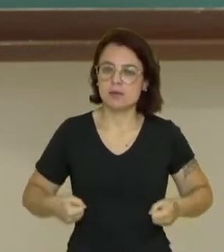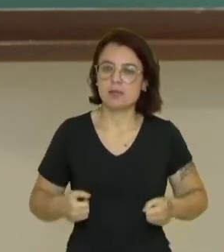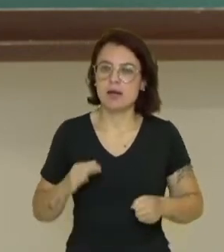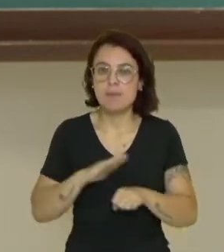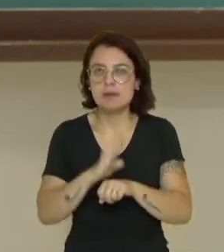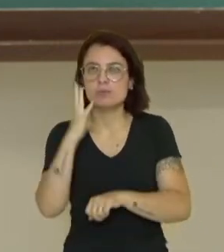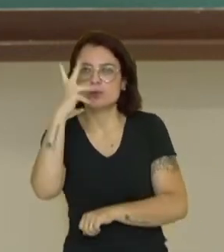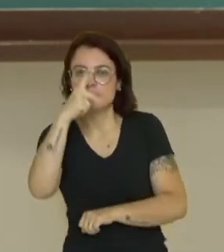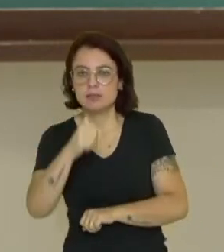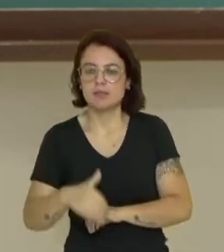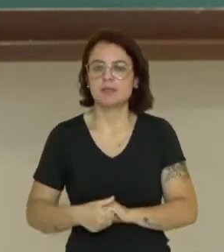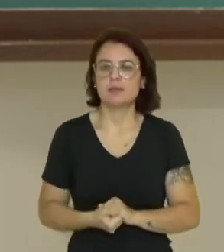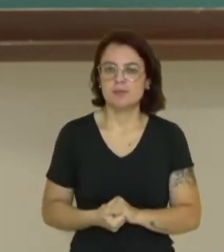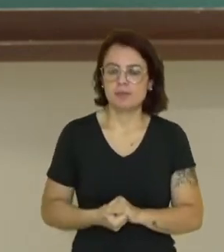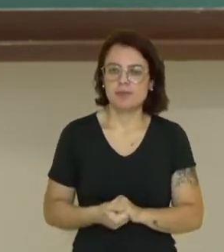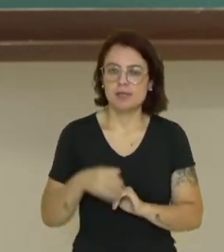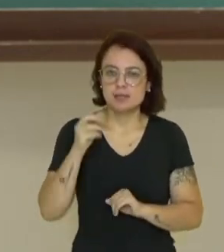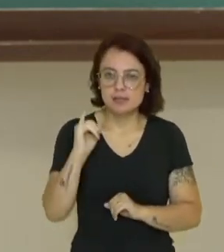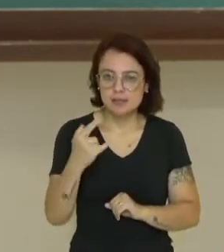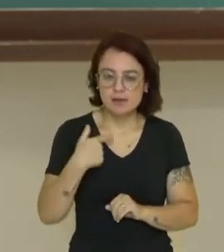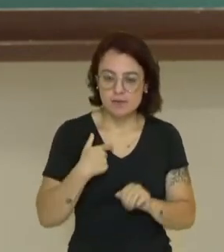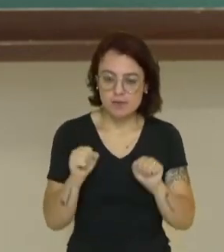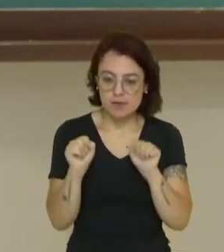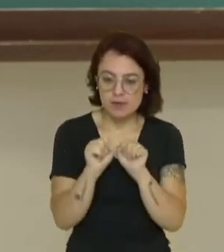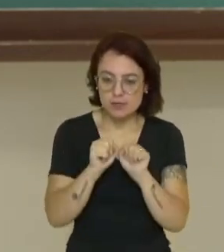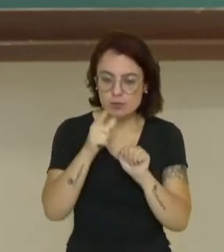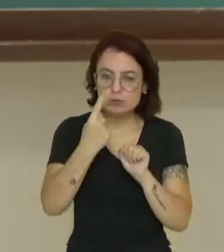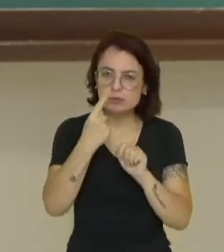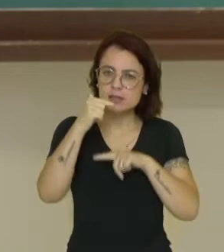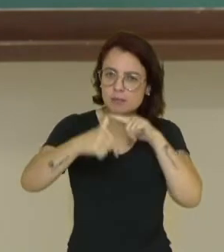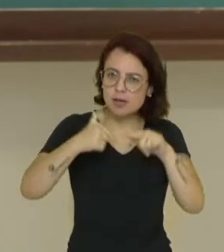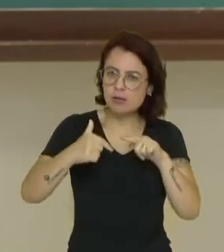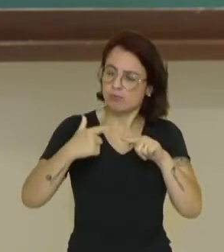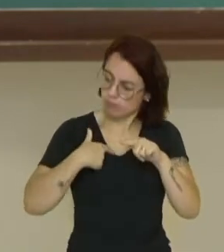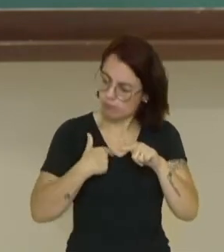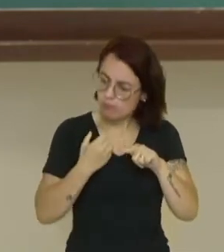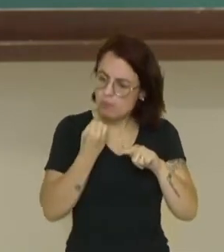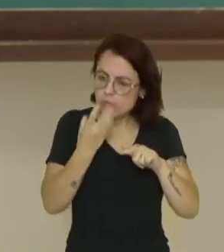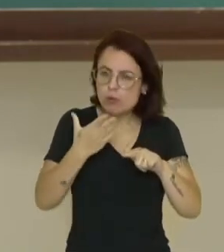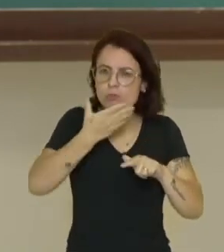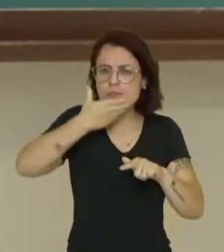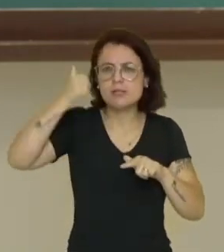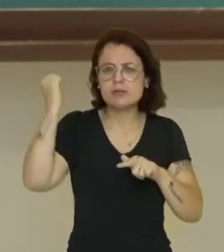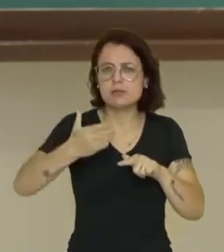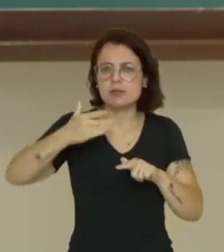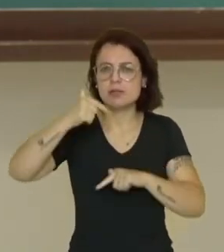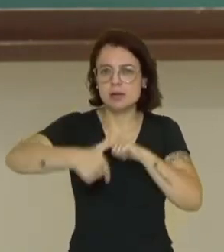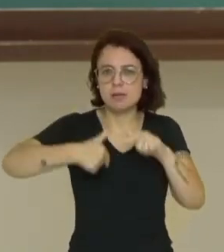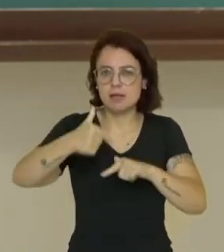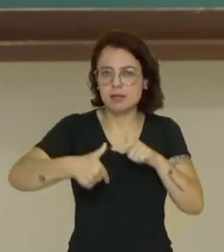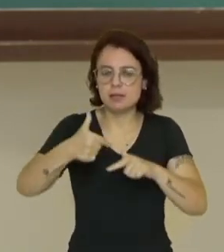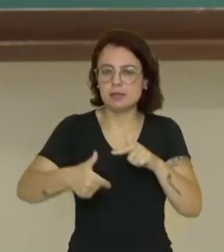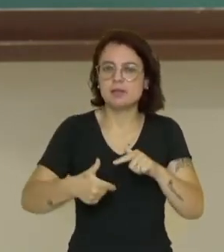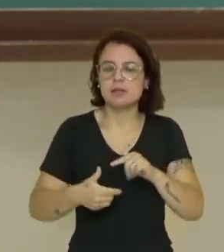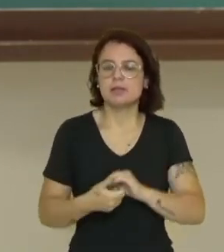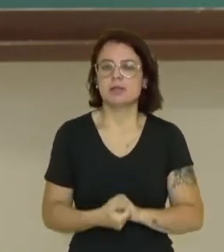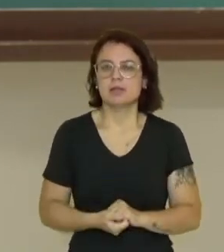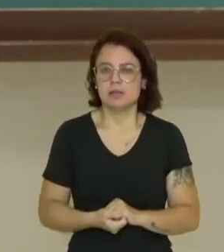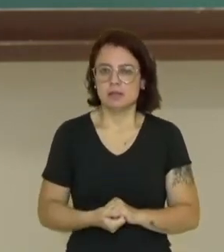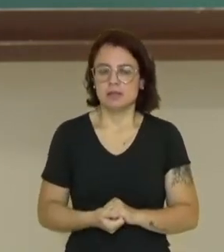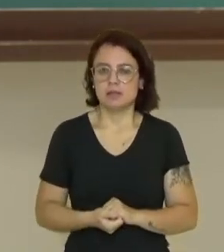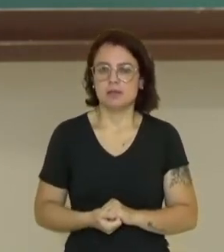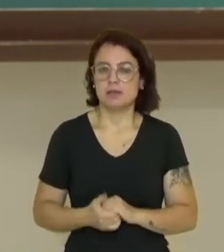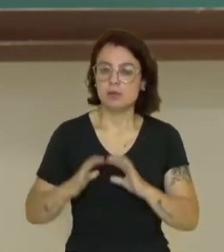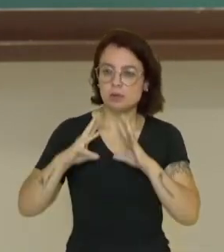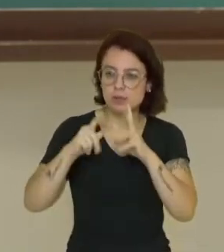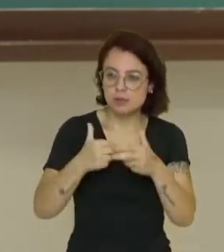mais bonita, né? Se eu vou fazer um trabalho, eu quero fazer um trabalho melhor de todos. Então parece que tudo aquilo